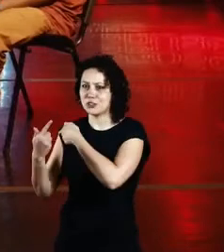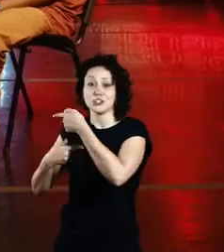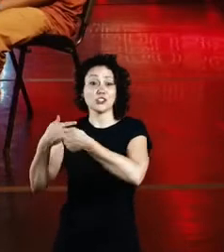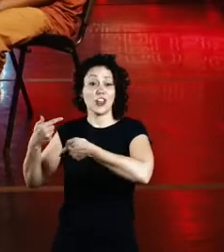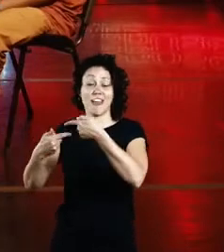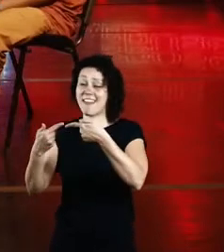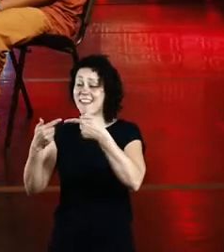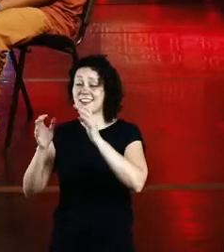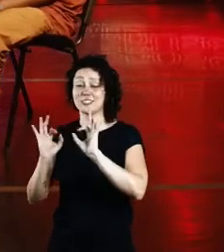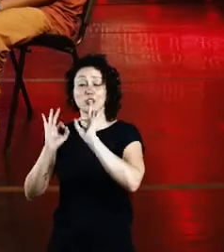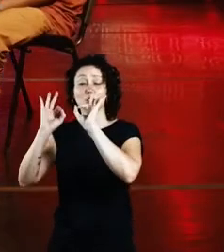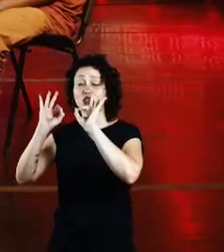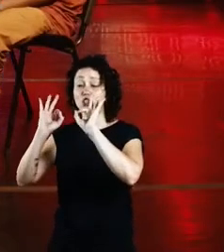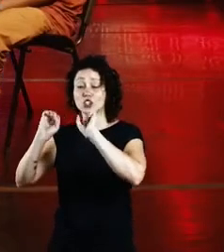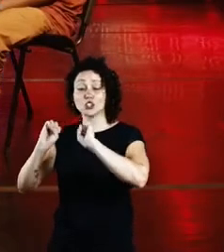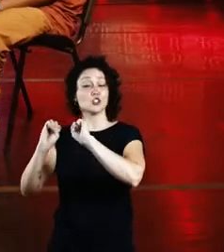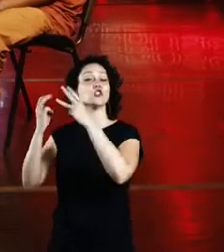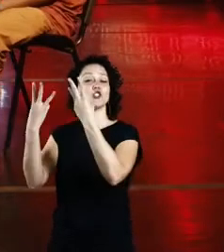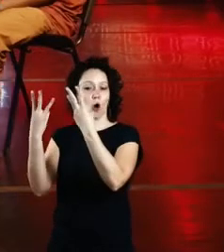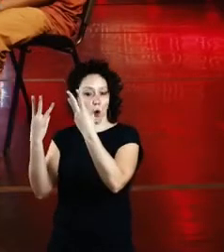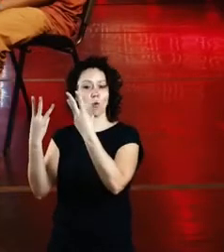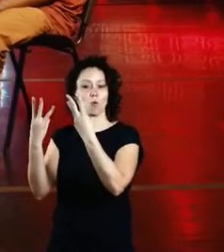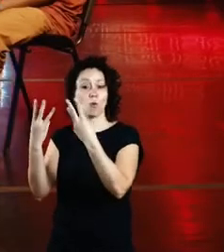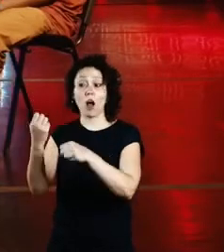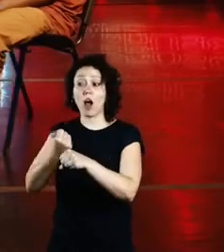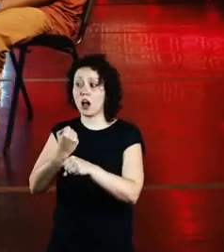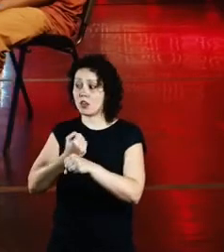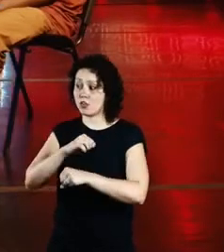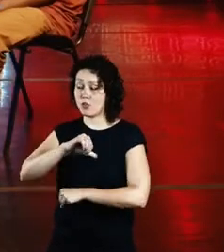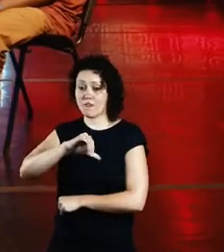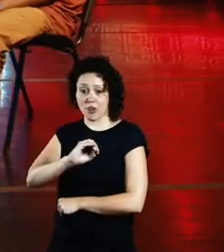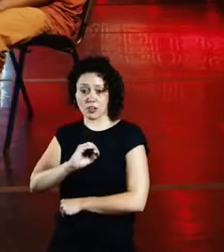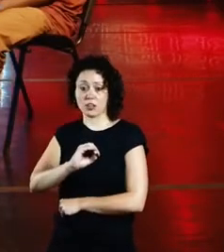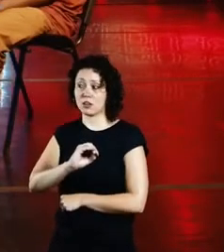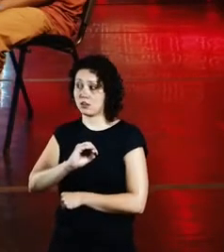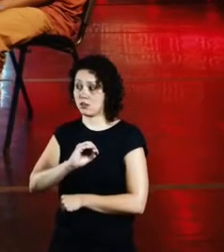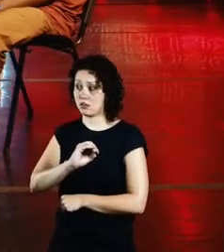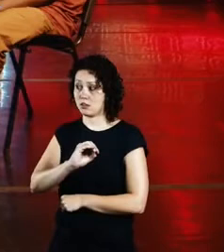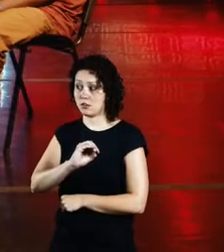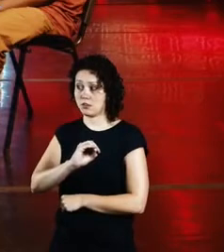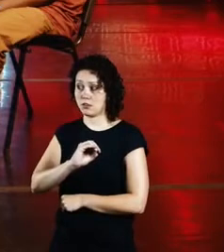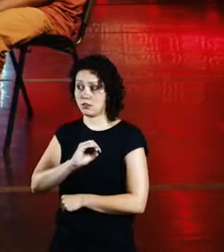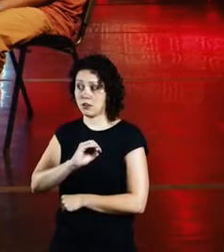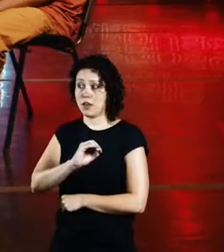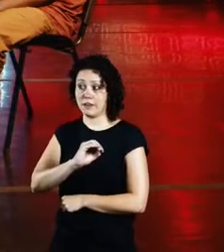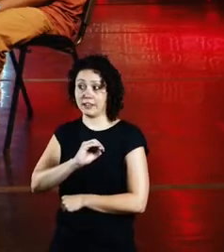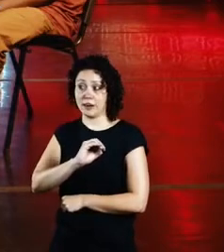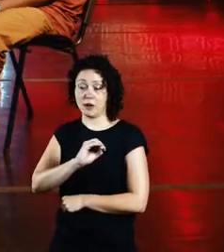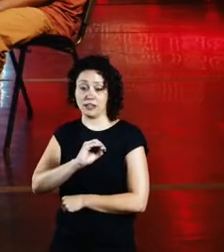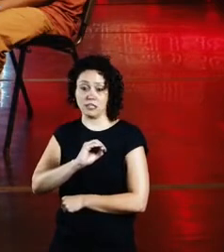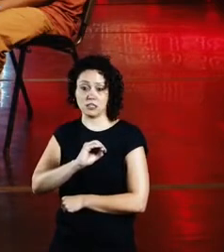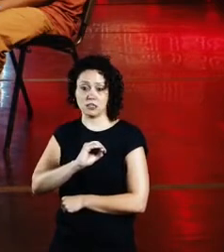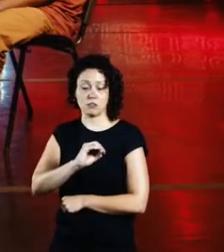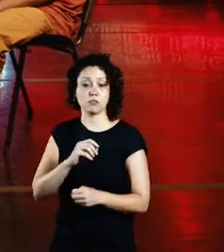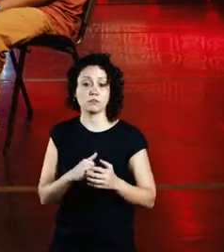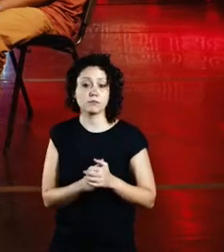Show nova, era isso. Em 90 aí. Eu cheguei. Pegando fogo. Não, 87. Não. 87. 87,